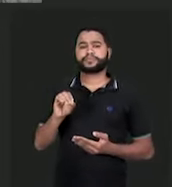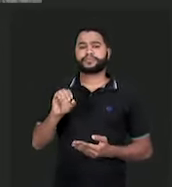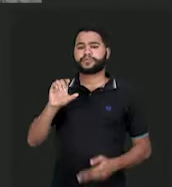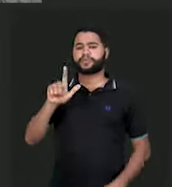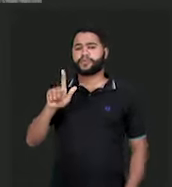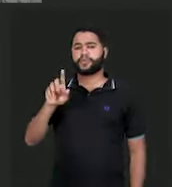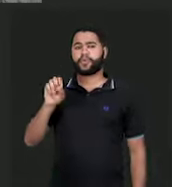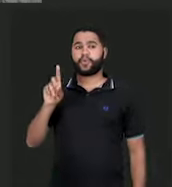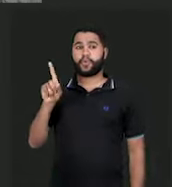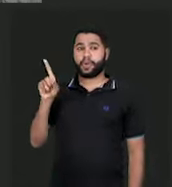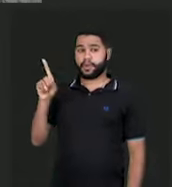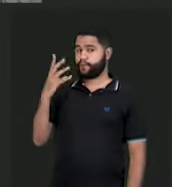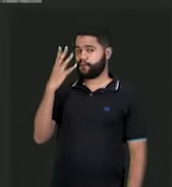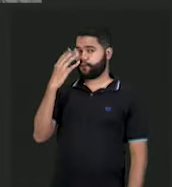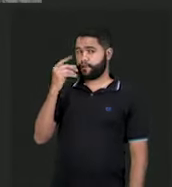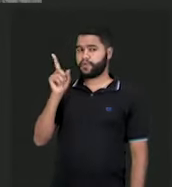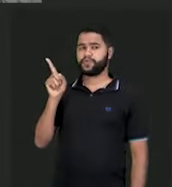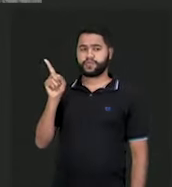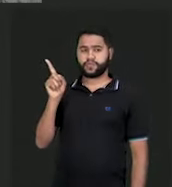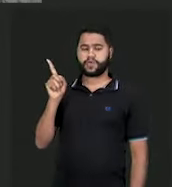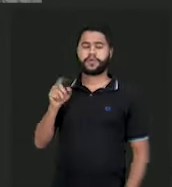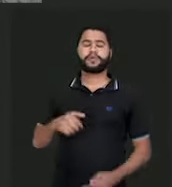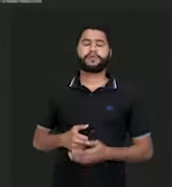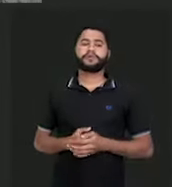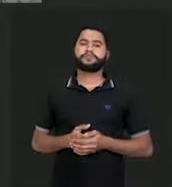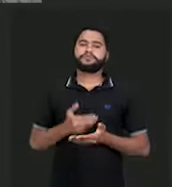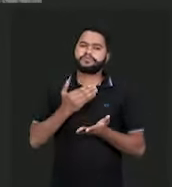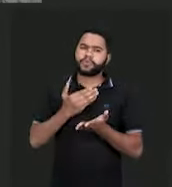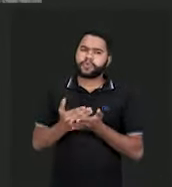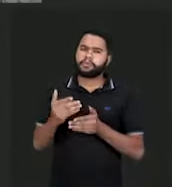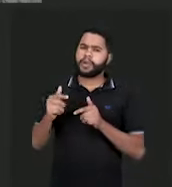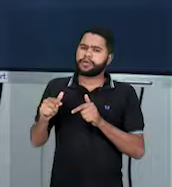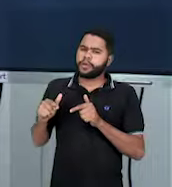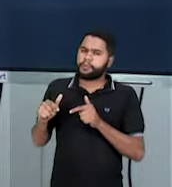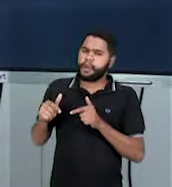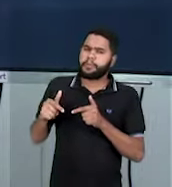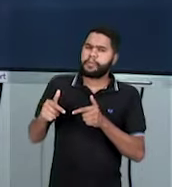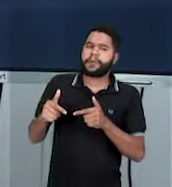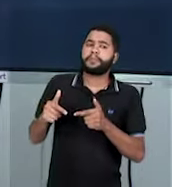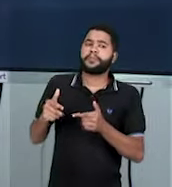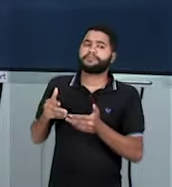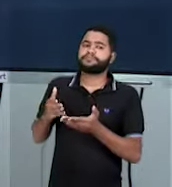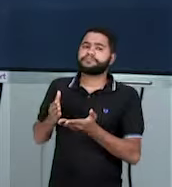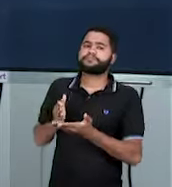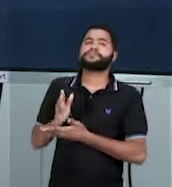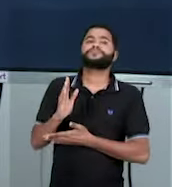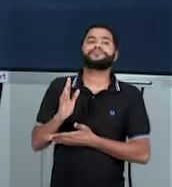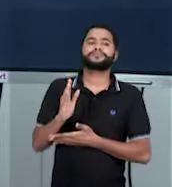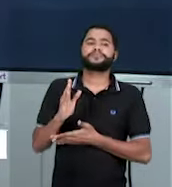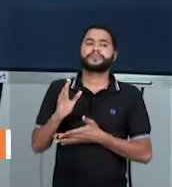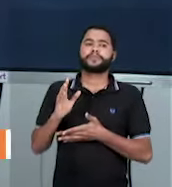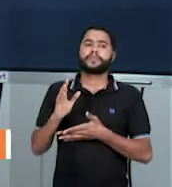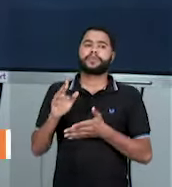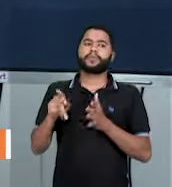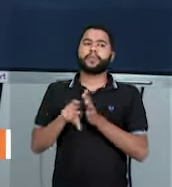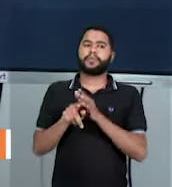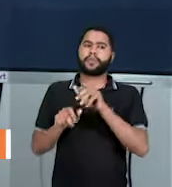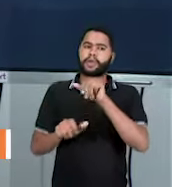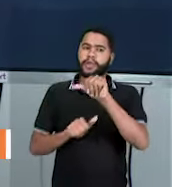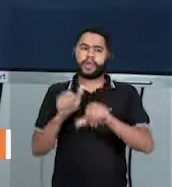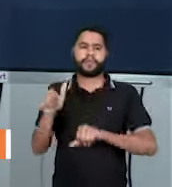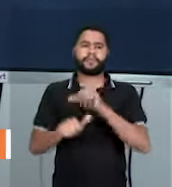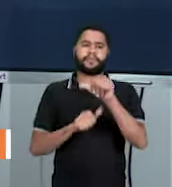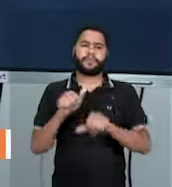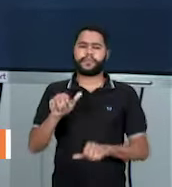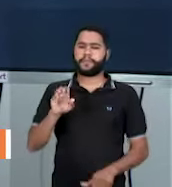esse senhor da foto, ele começa a empenhar-se na aprovação das chamadas reformas de base. As